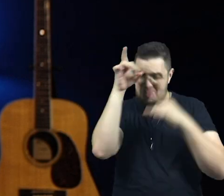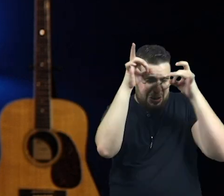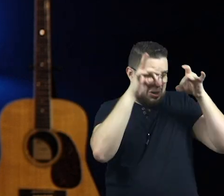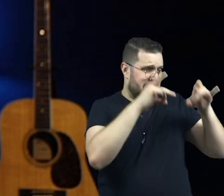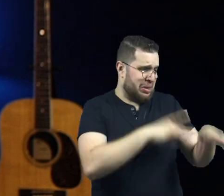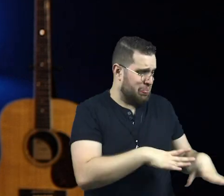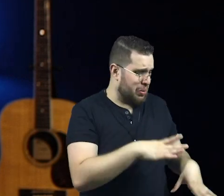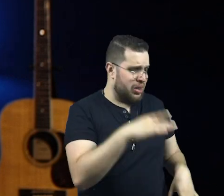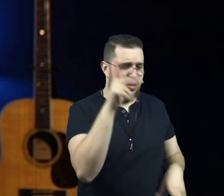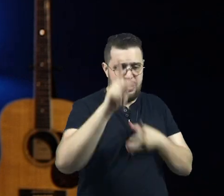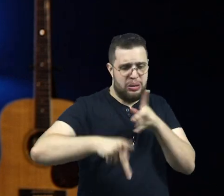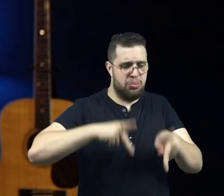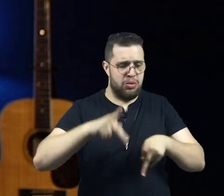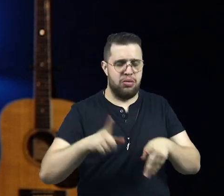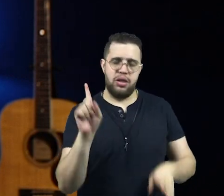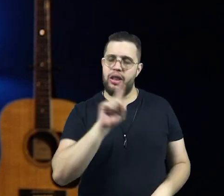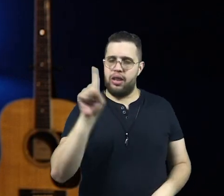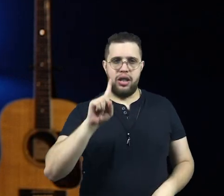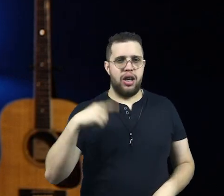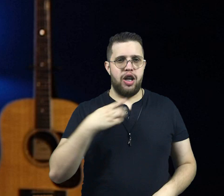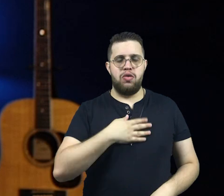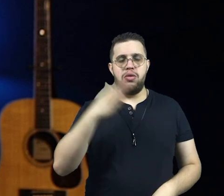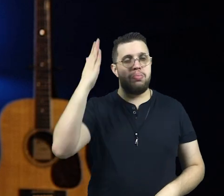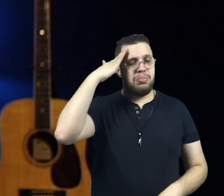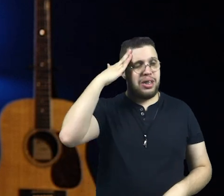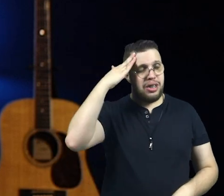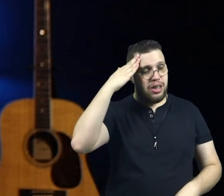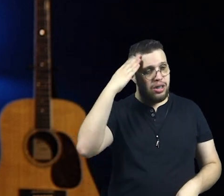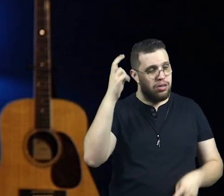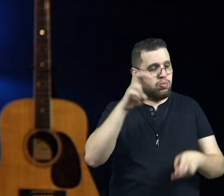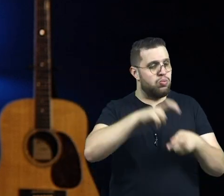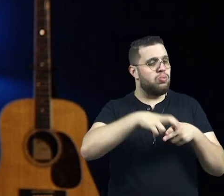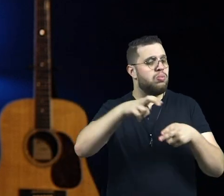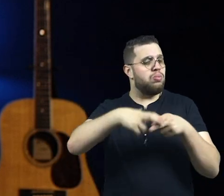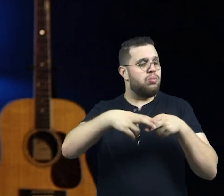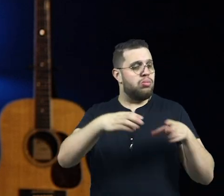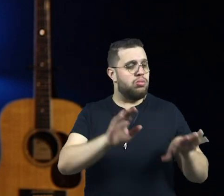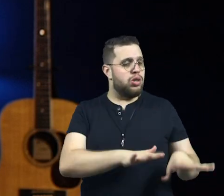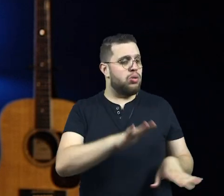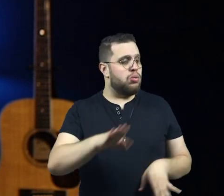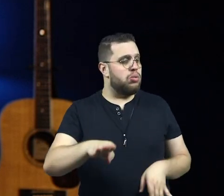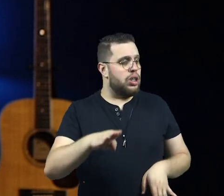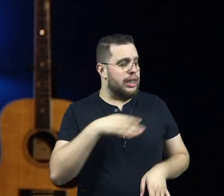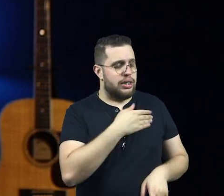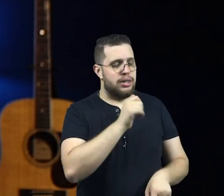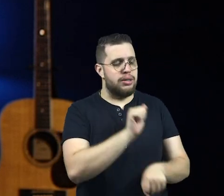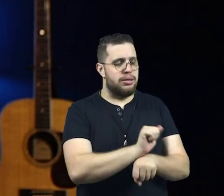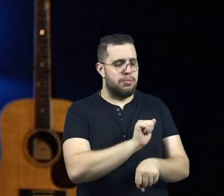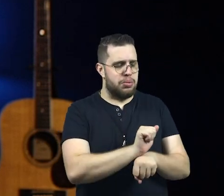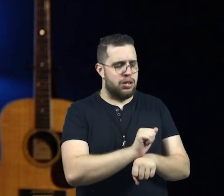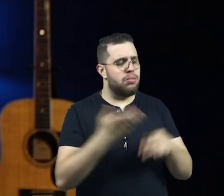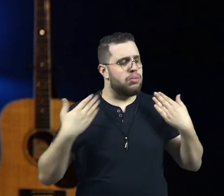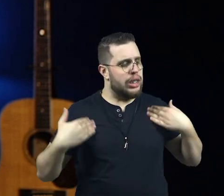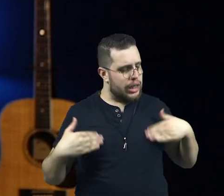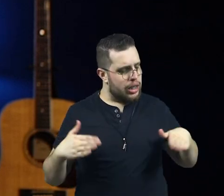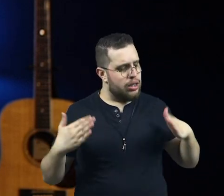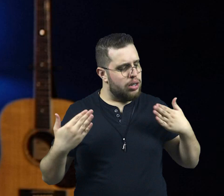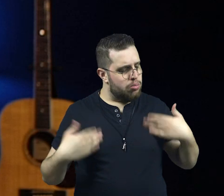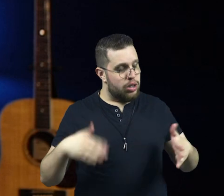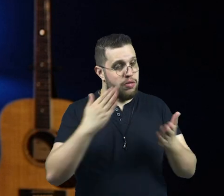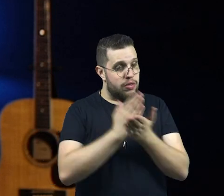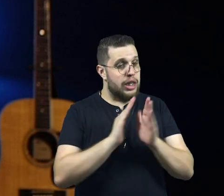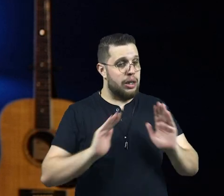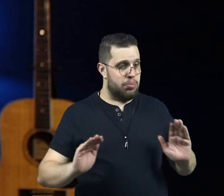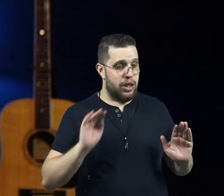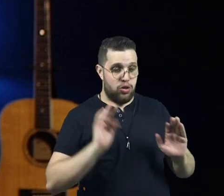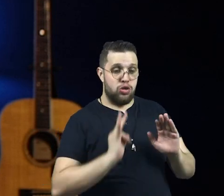Vamos pensar como criança sentada na cama de castigo um tempo. Calma, isso vai produzir